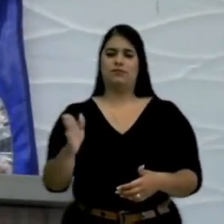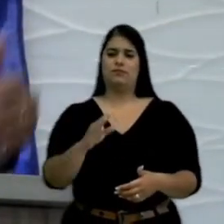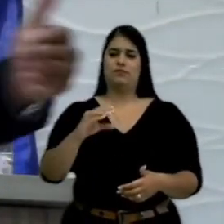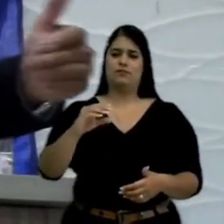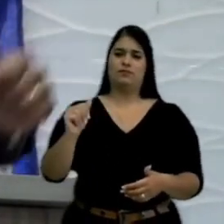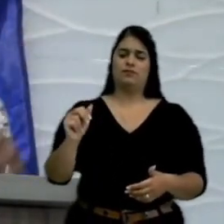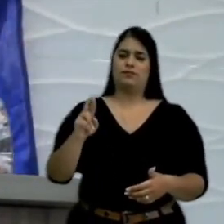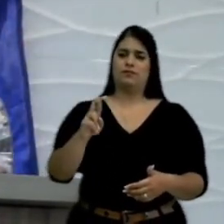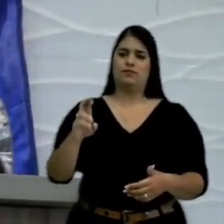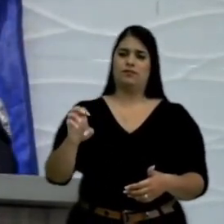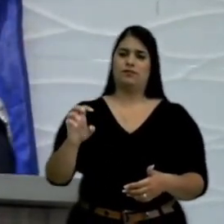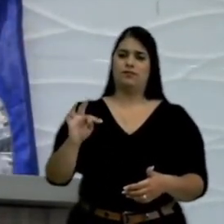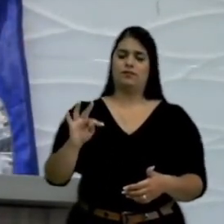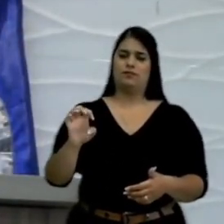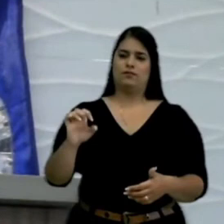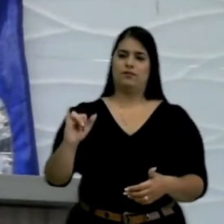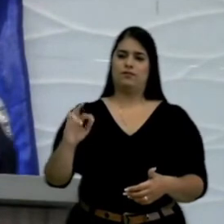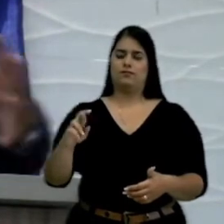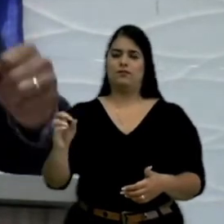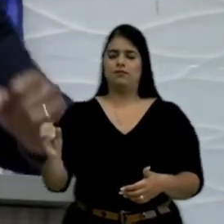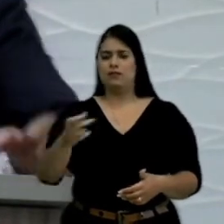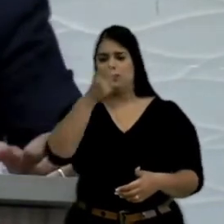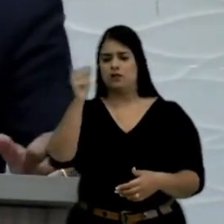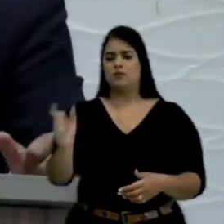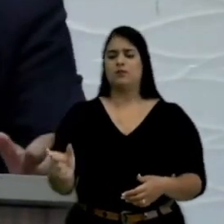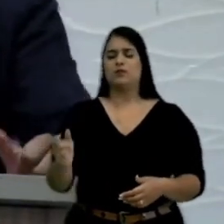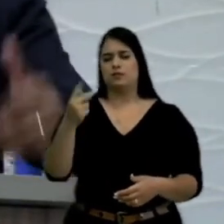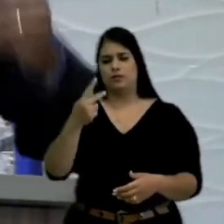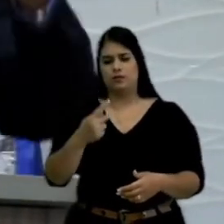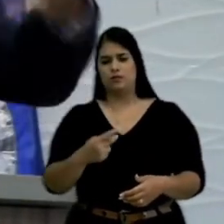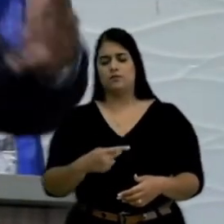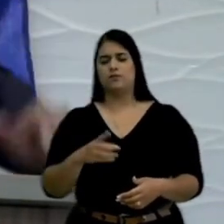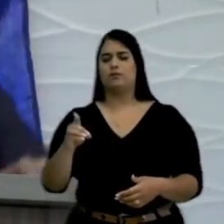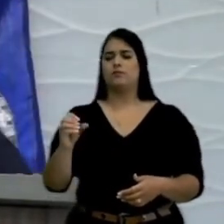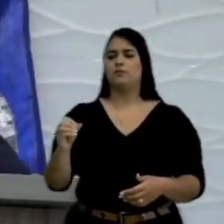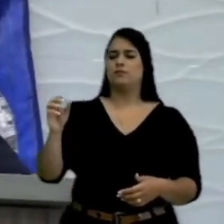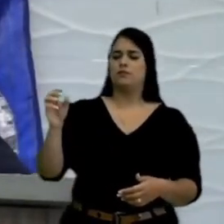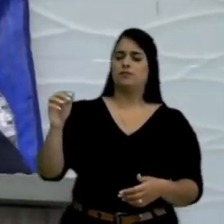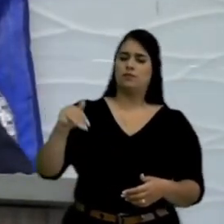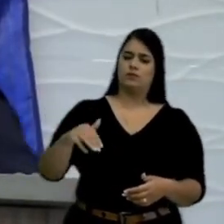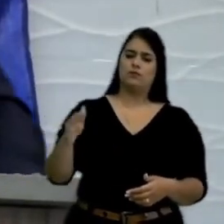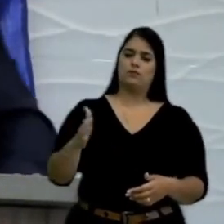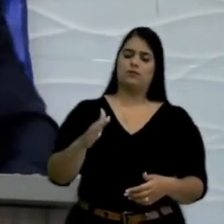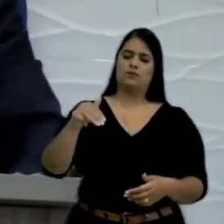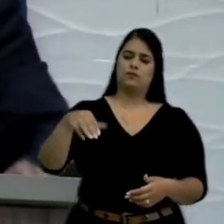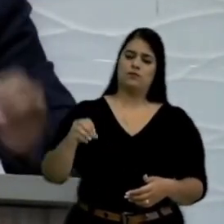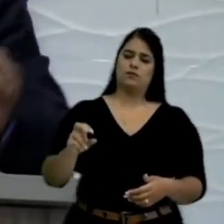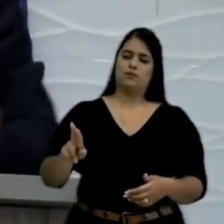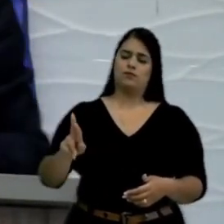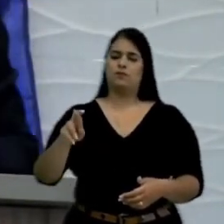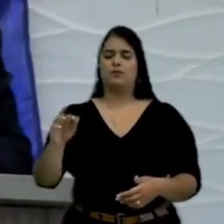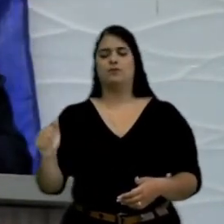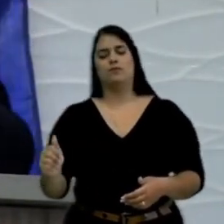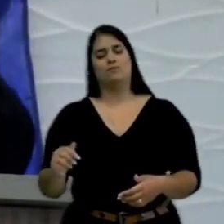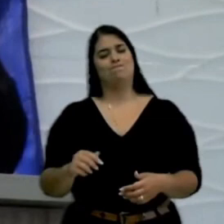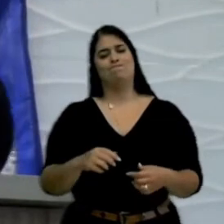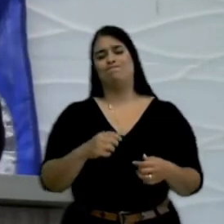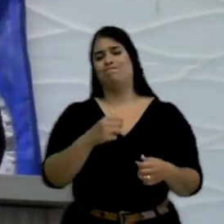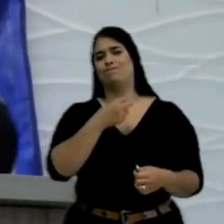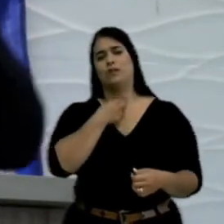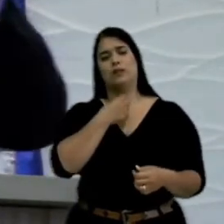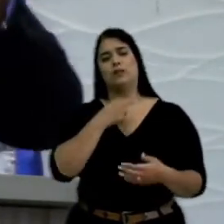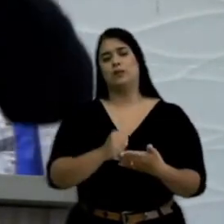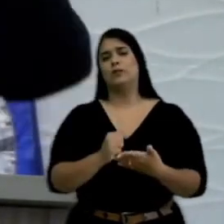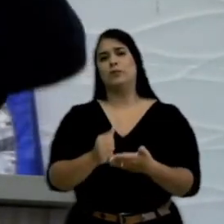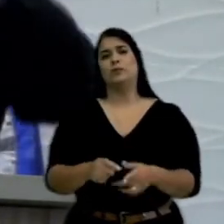papelzinho, para disse, aqui é uma pessoa minha, está lá no Dom Moura, eu disse, olha, infelizmente eu não posso lhe ajudar, porque eu digo, olha,